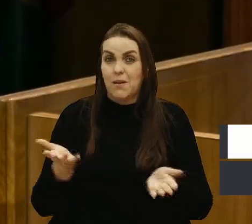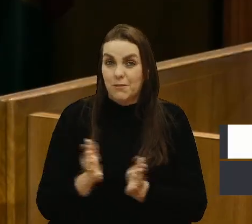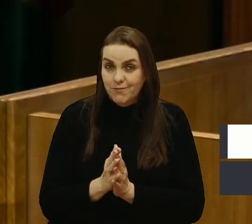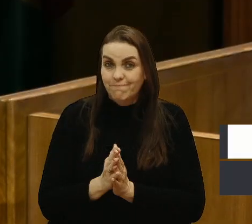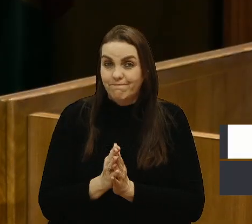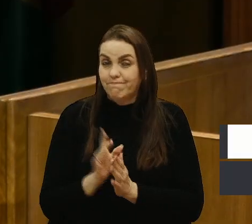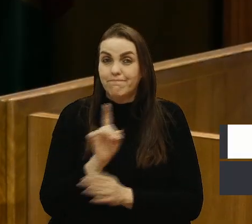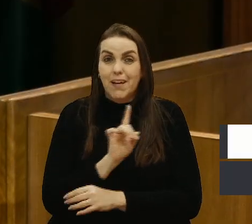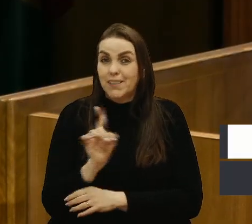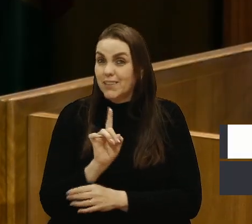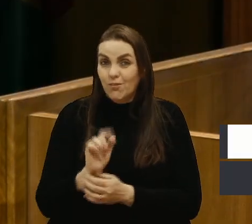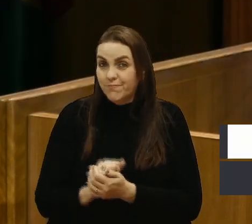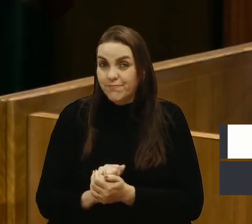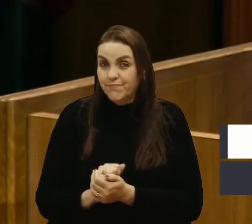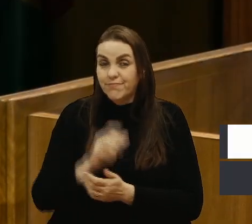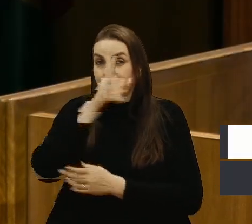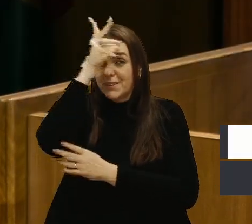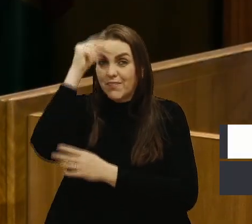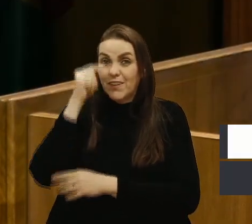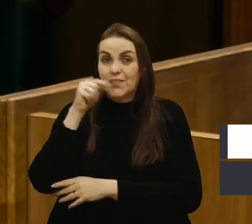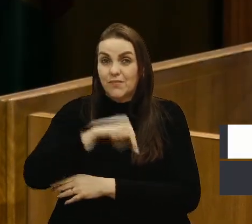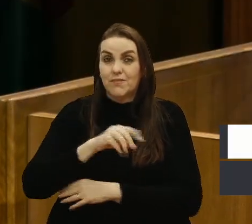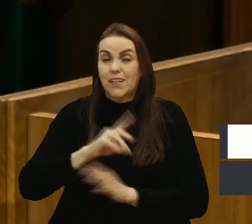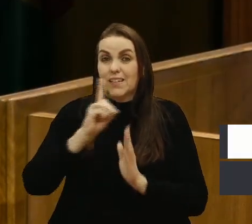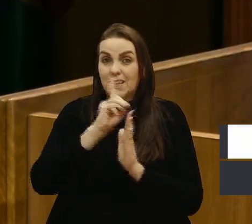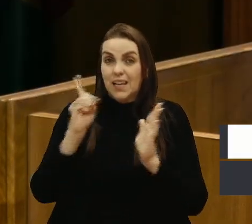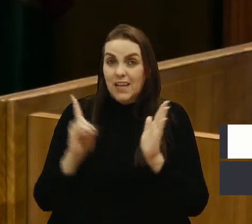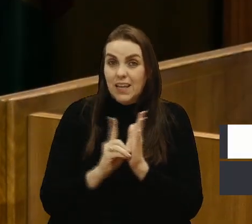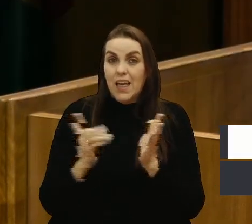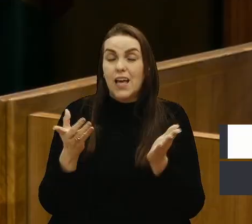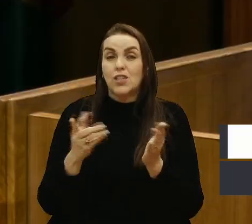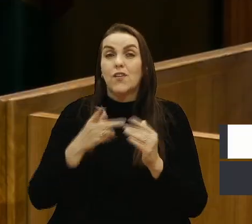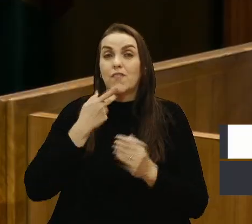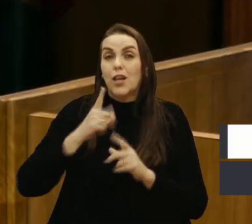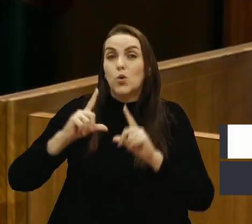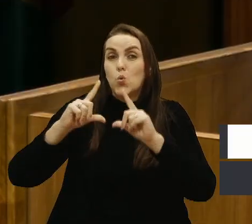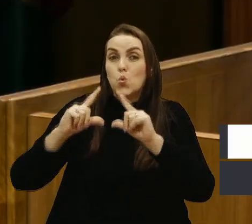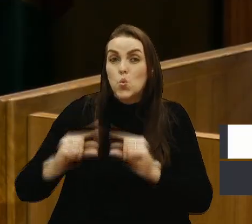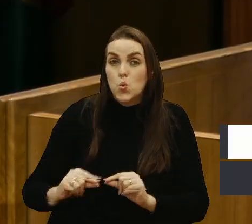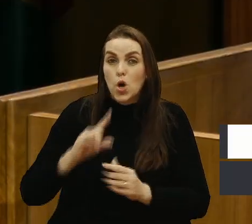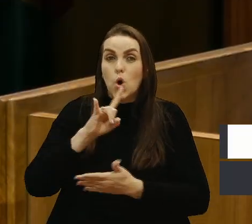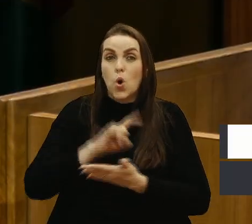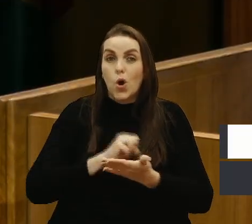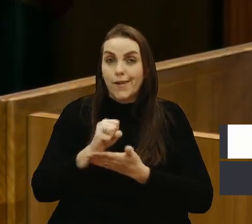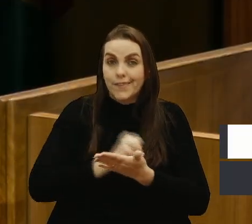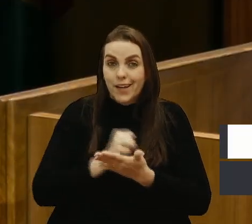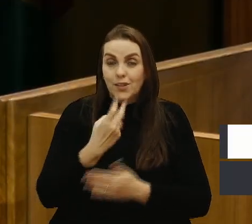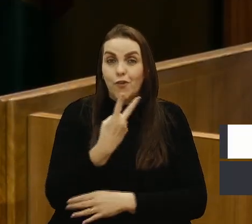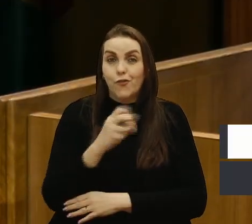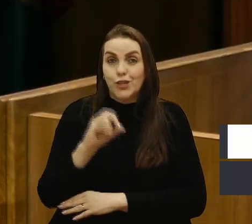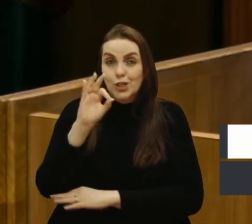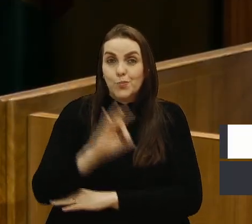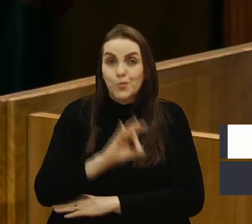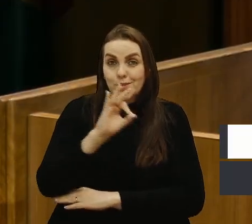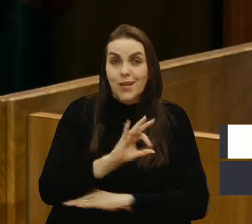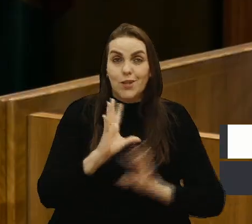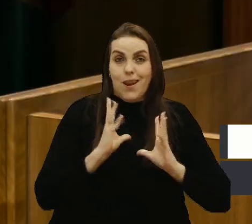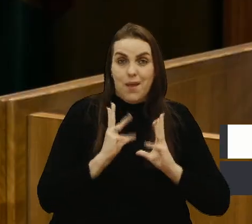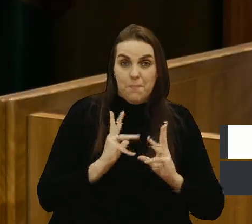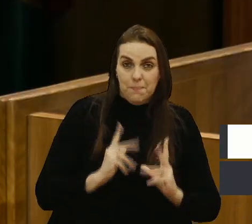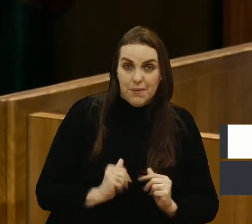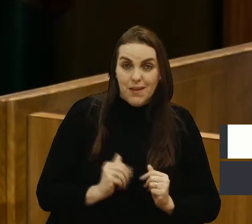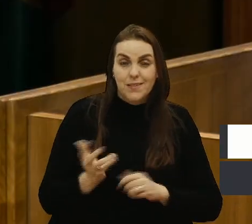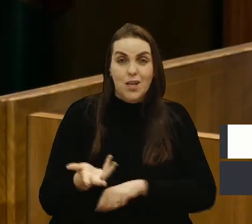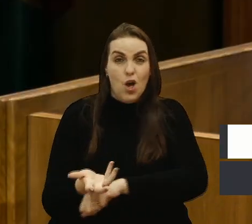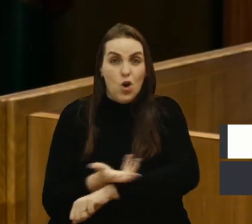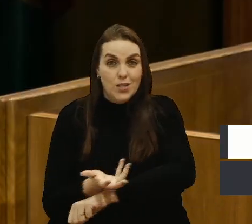o prefeito vem num decreto e fala em redução dos contratos. 20% dos contratos de limpeza, de